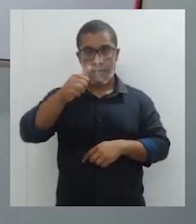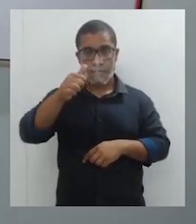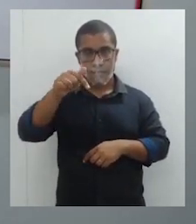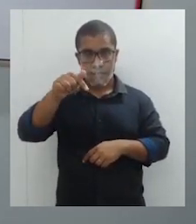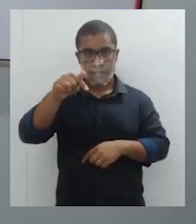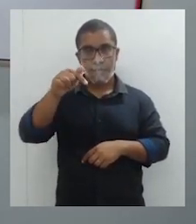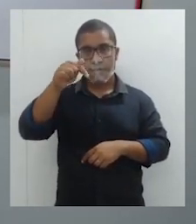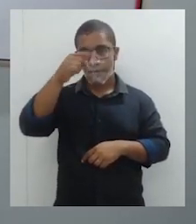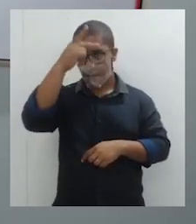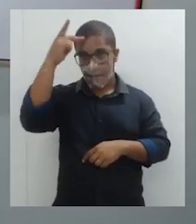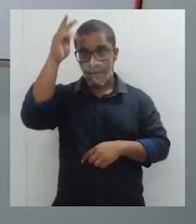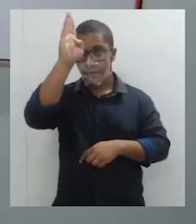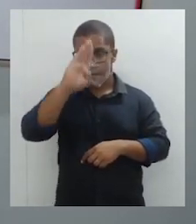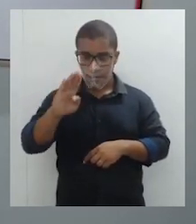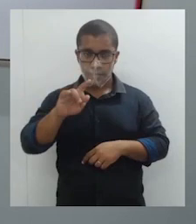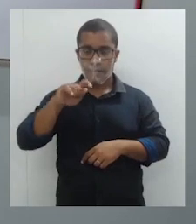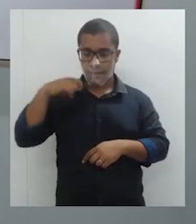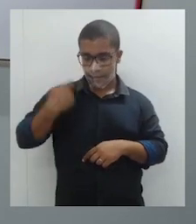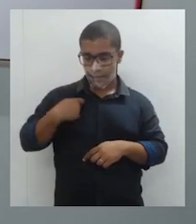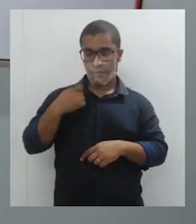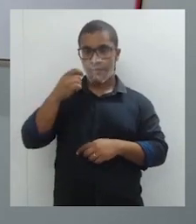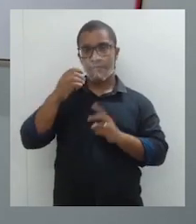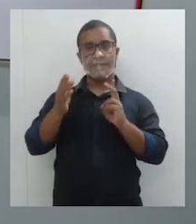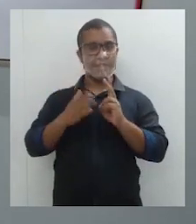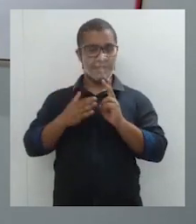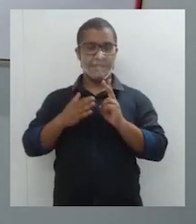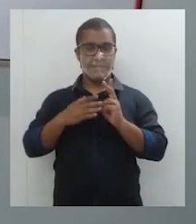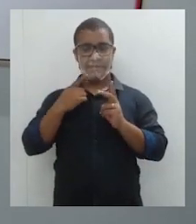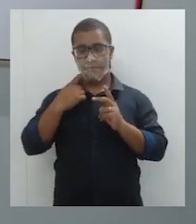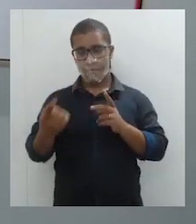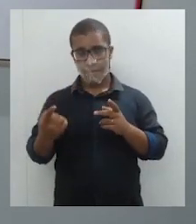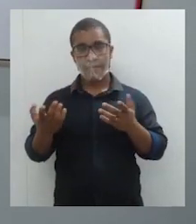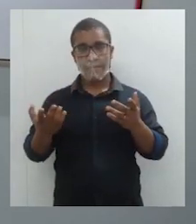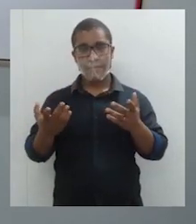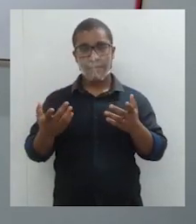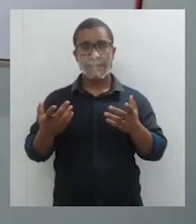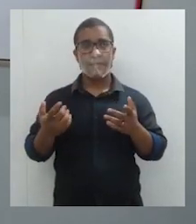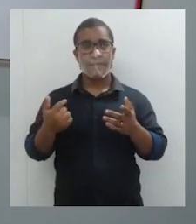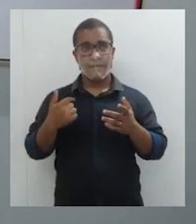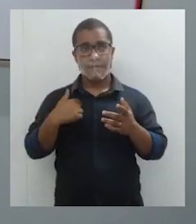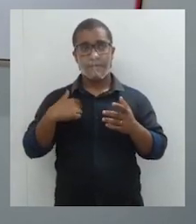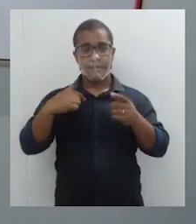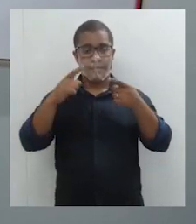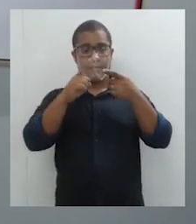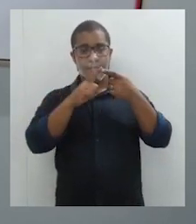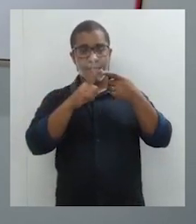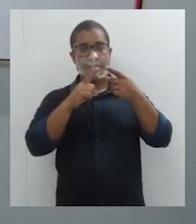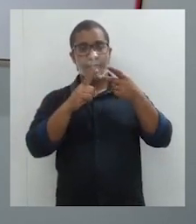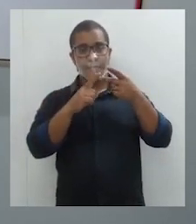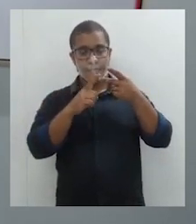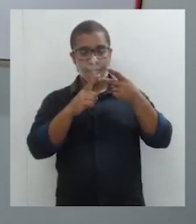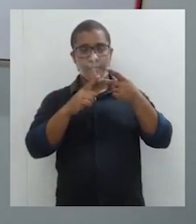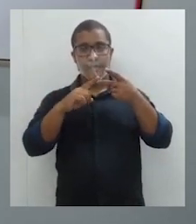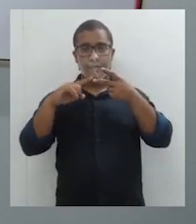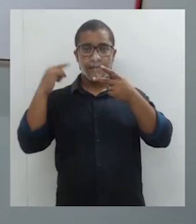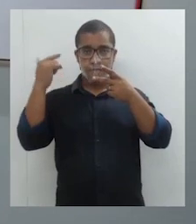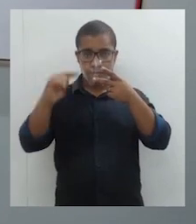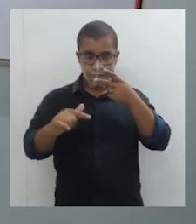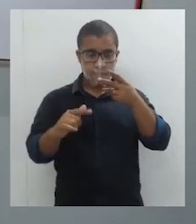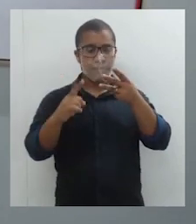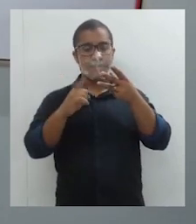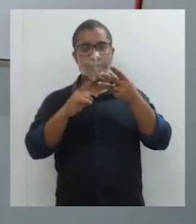1907 brasileiros declaram índios indígenas então aqui o repensar tradições indígenas a